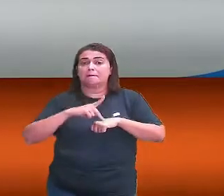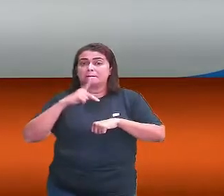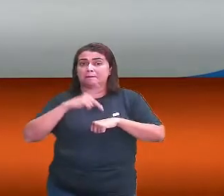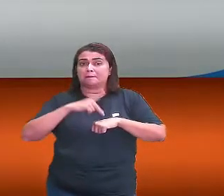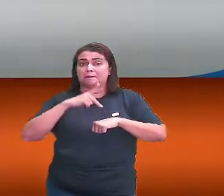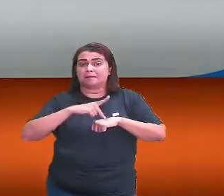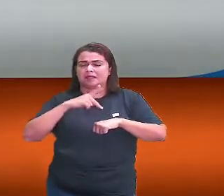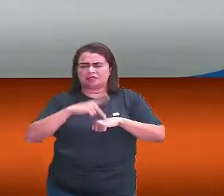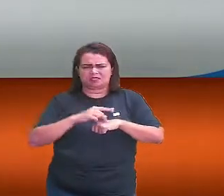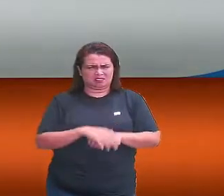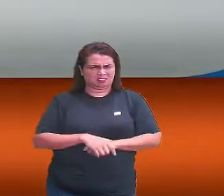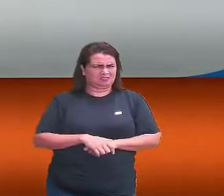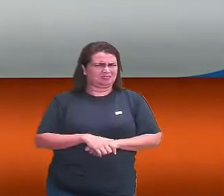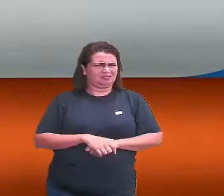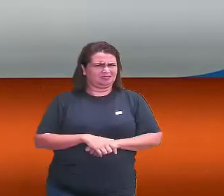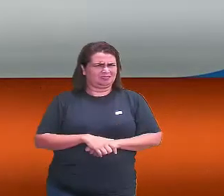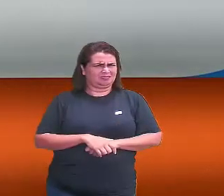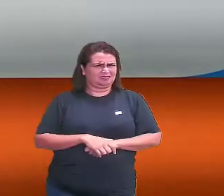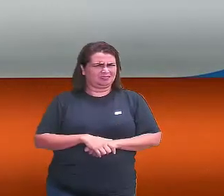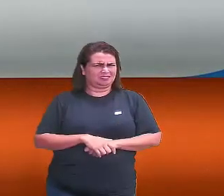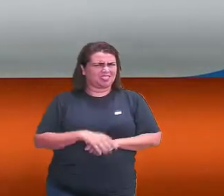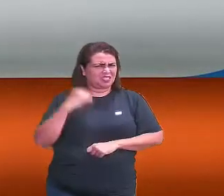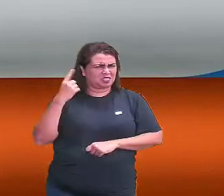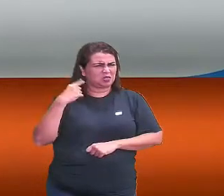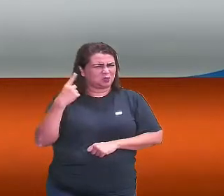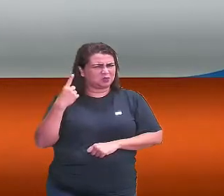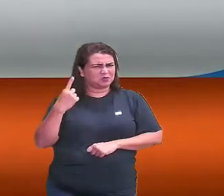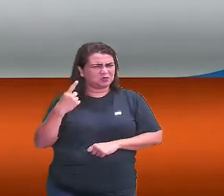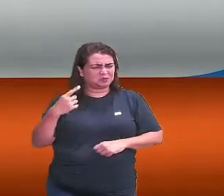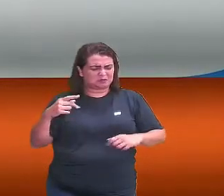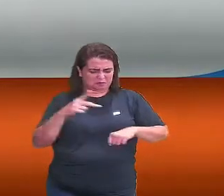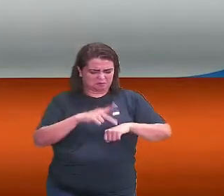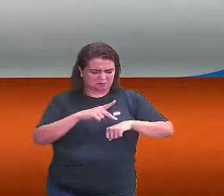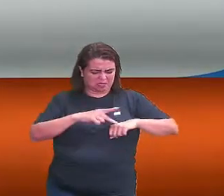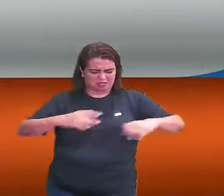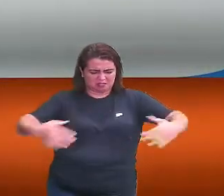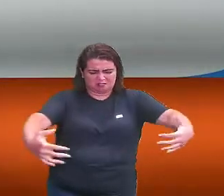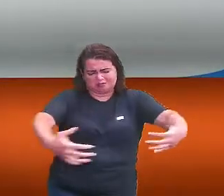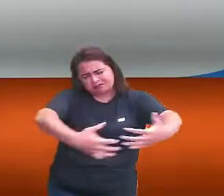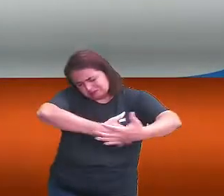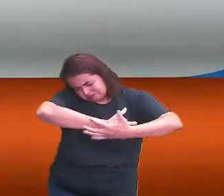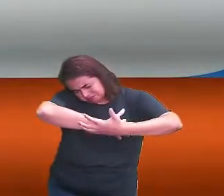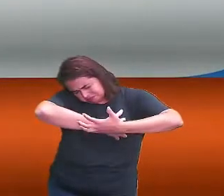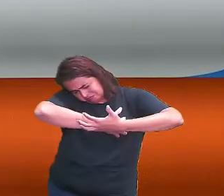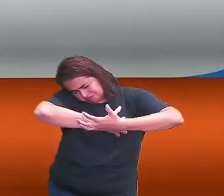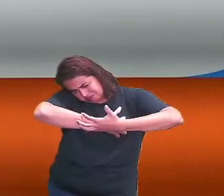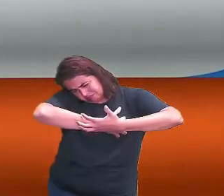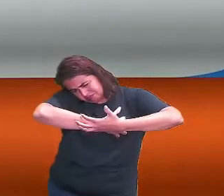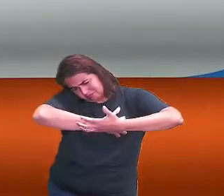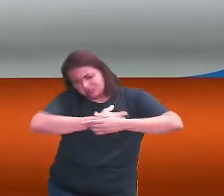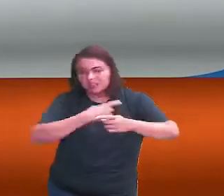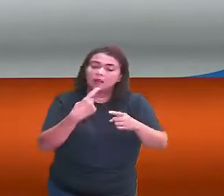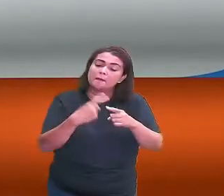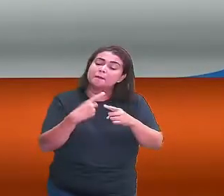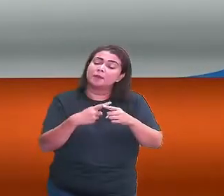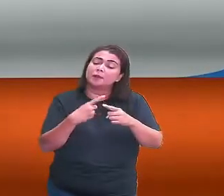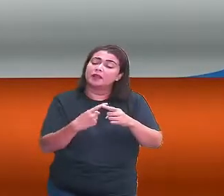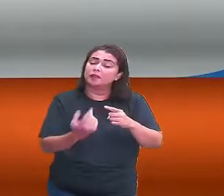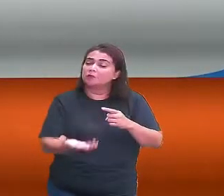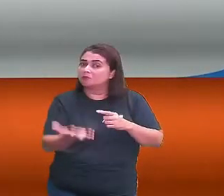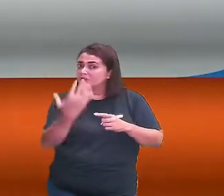pedra. Gente, que doidice, o urso abraçando uma pedra, não é? Vamos ver por que que ele está fazendo